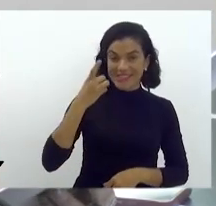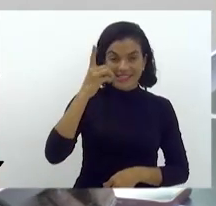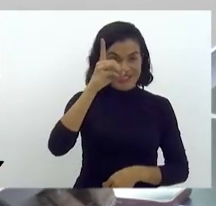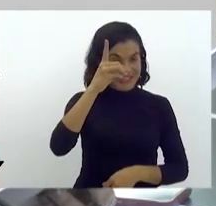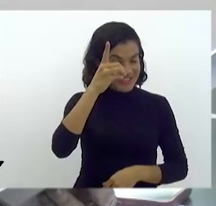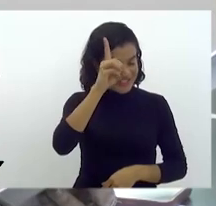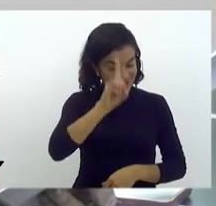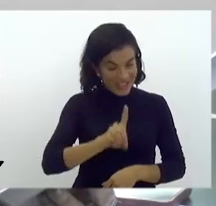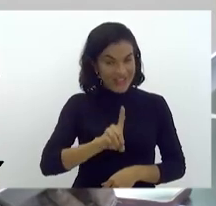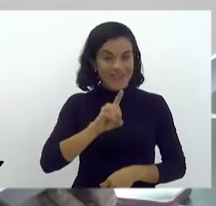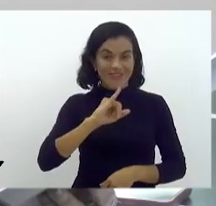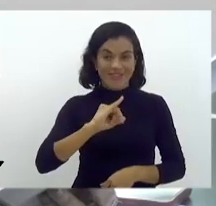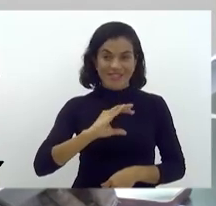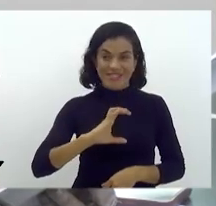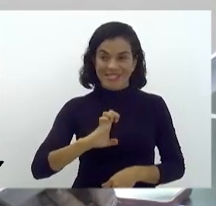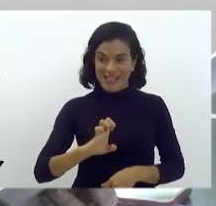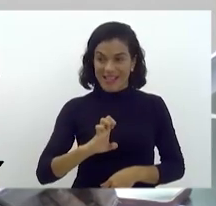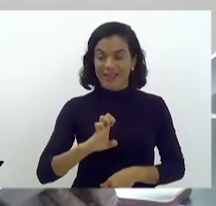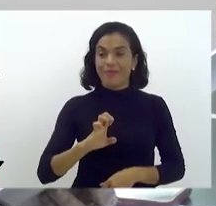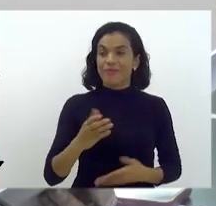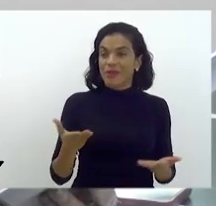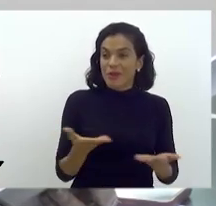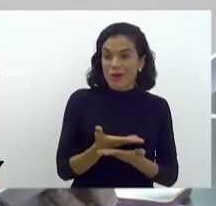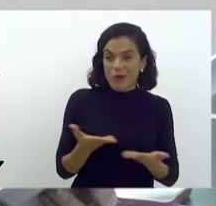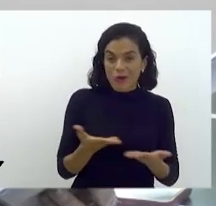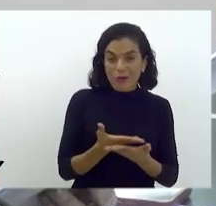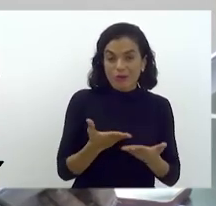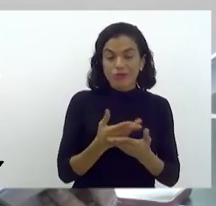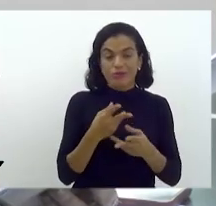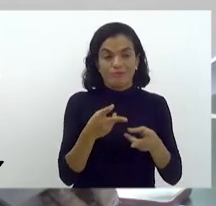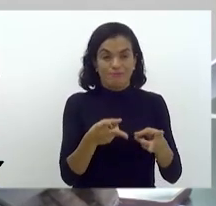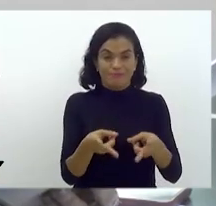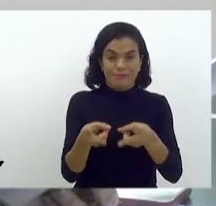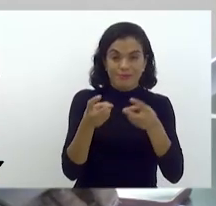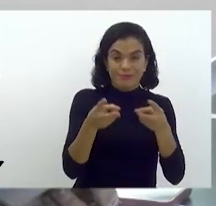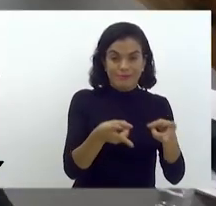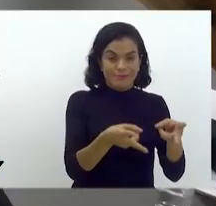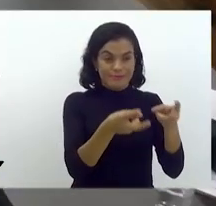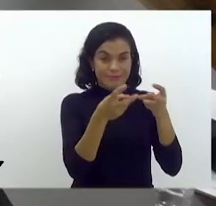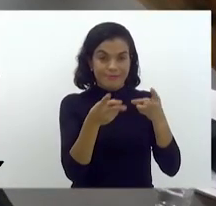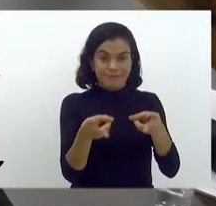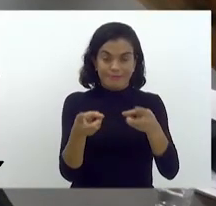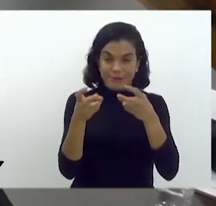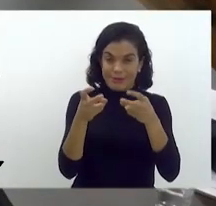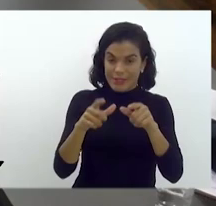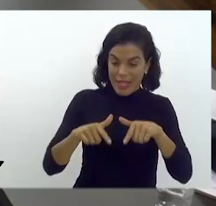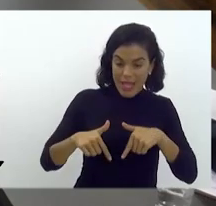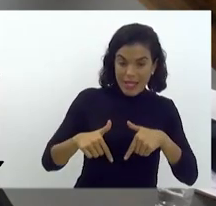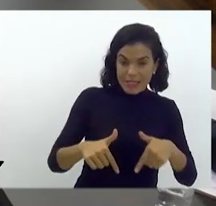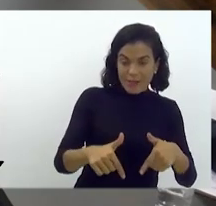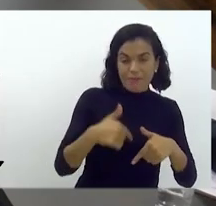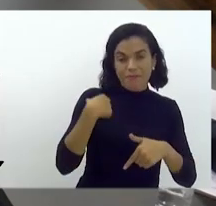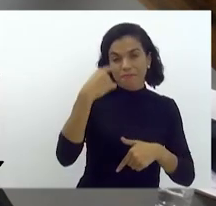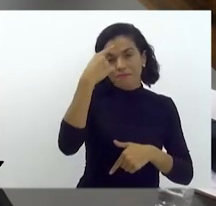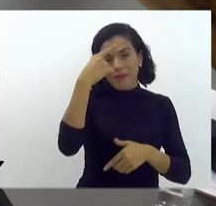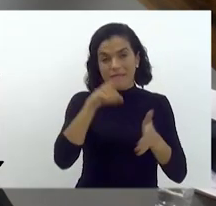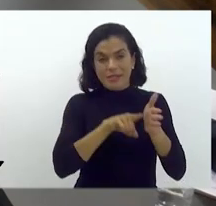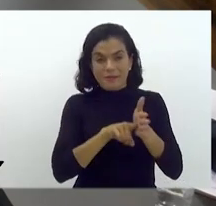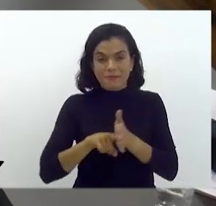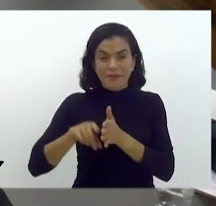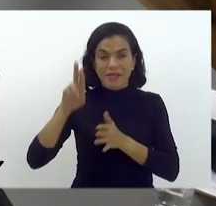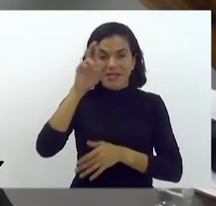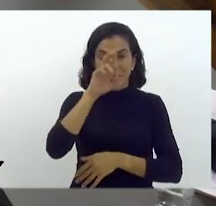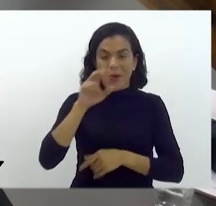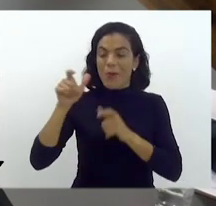disser essa questão que hoje esse nota beleza dessa ação não só né a gente pensa na perícia de locais